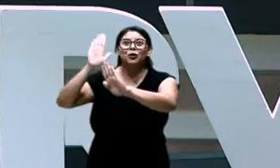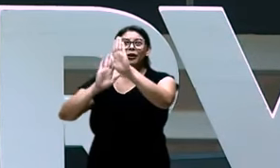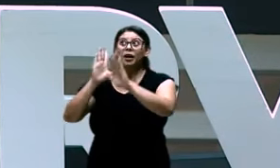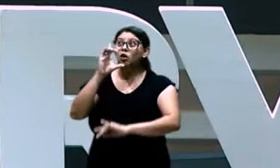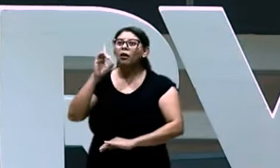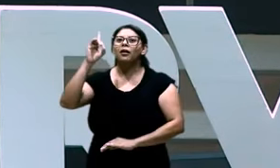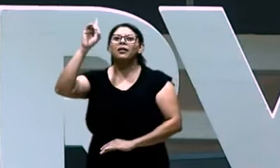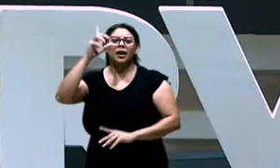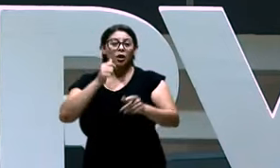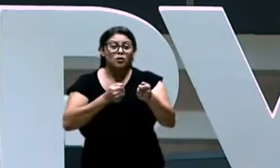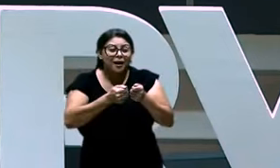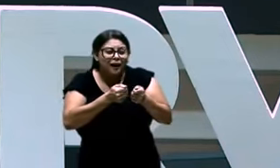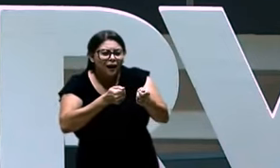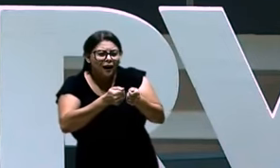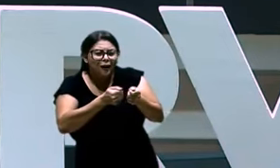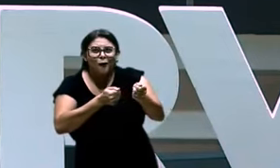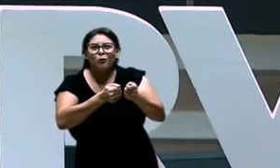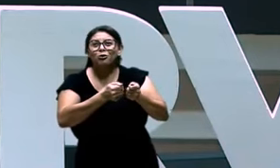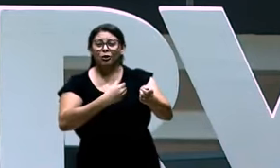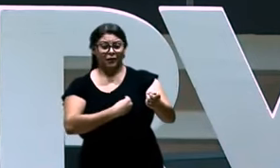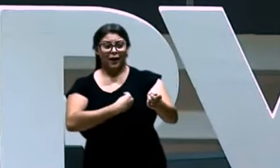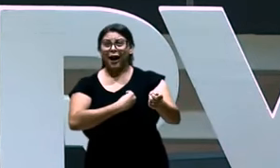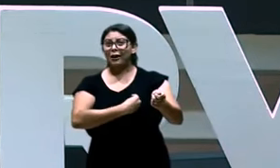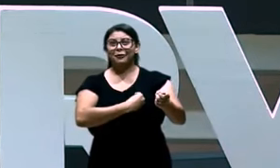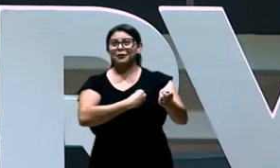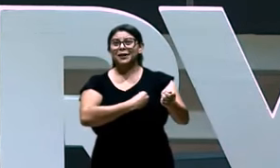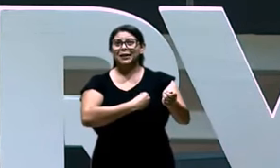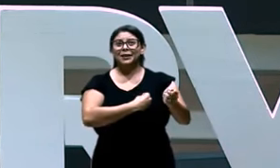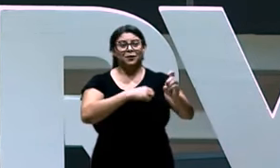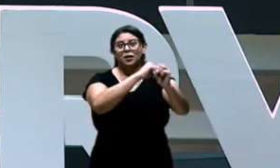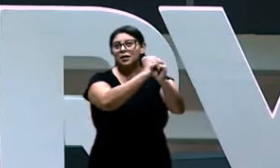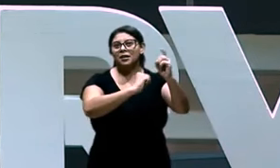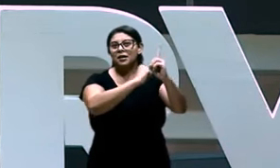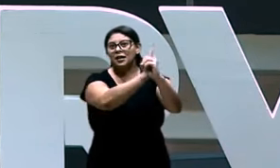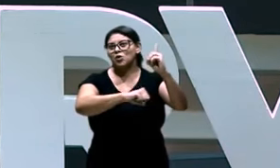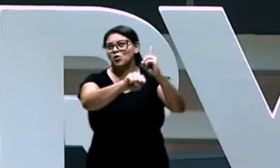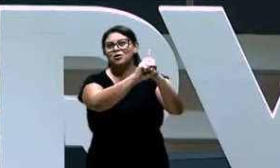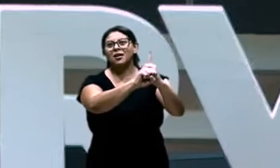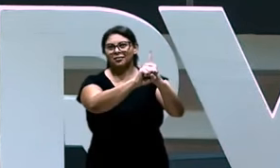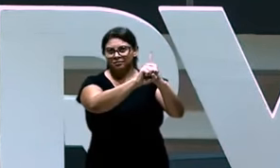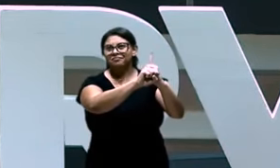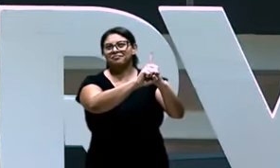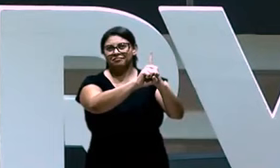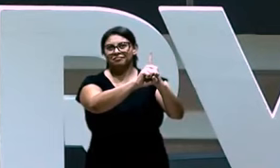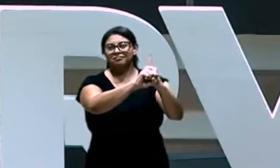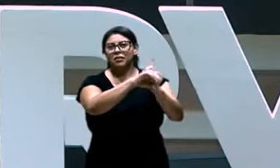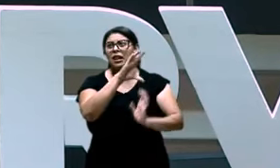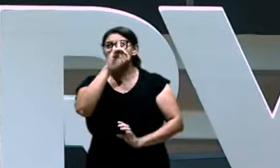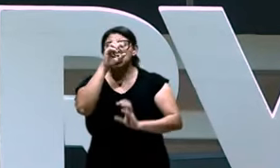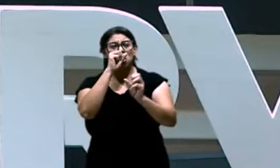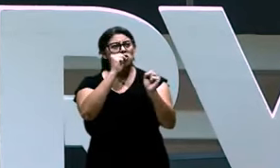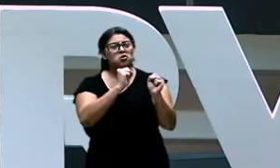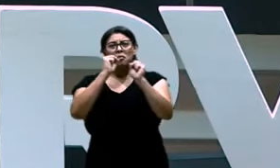Zacarias vai fazer aquele caminho que eles estavam acostumados. Vai passar pelo altar do holocausto no átrio,